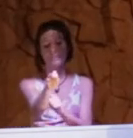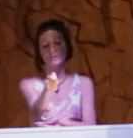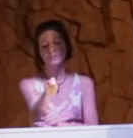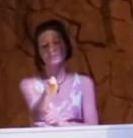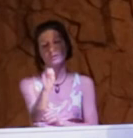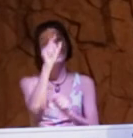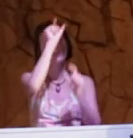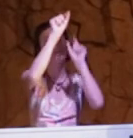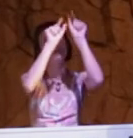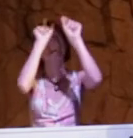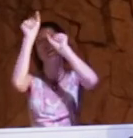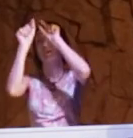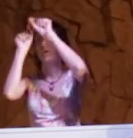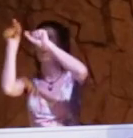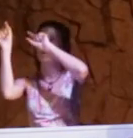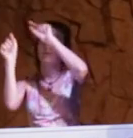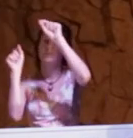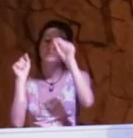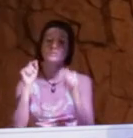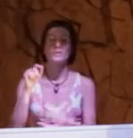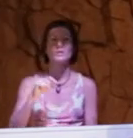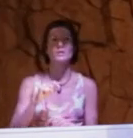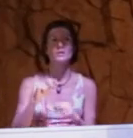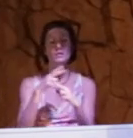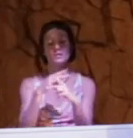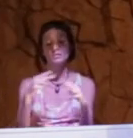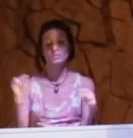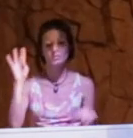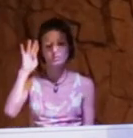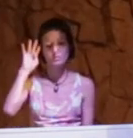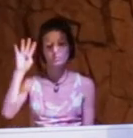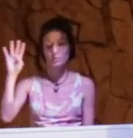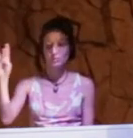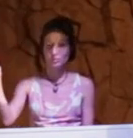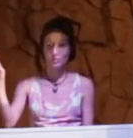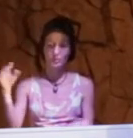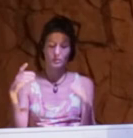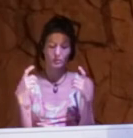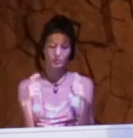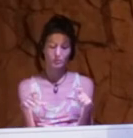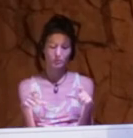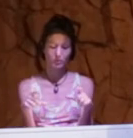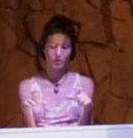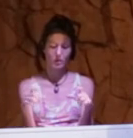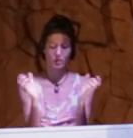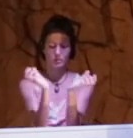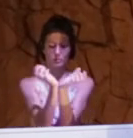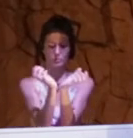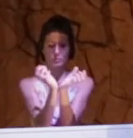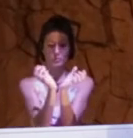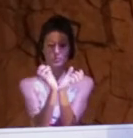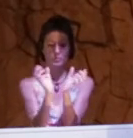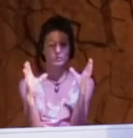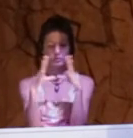pensar essa coisa que imaginária desse lugar dele, dessa comunidade dele que não existe,